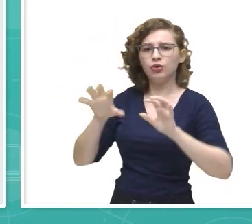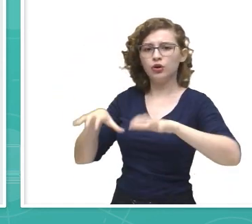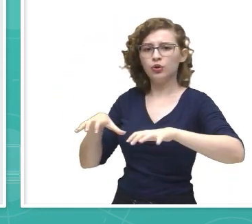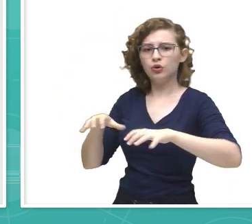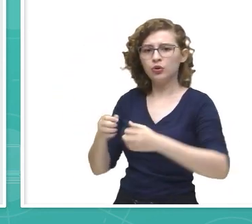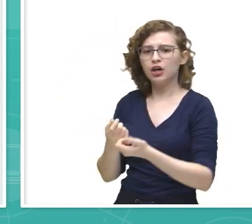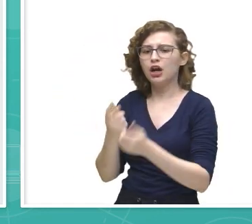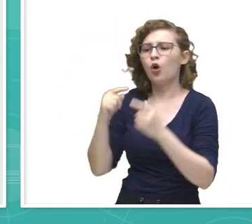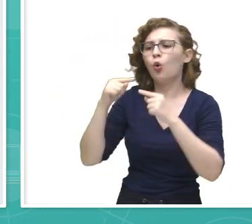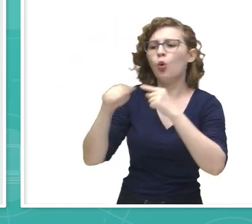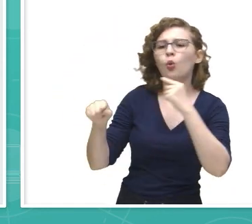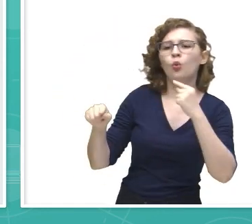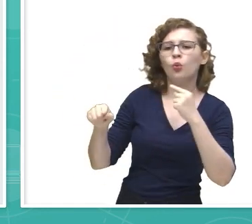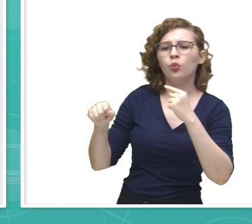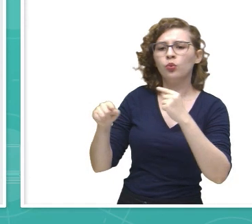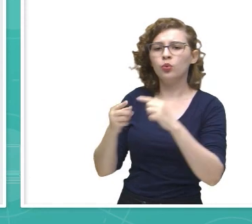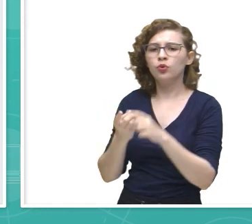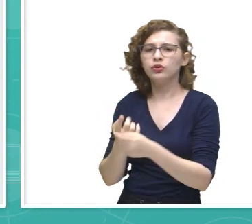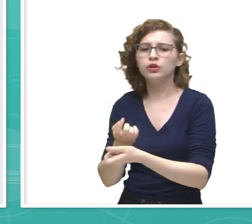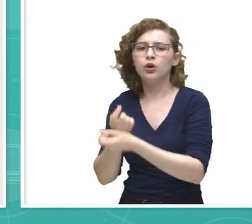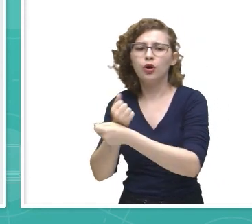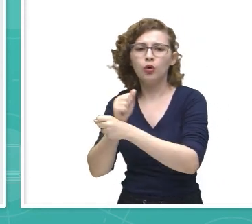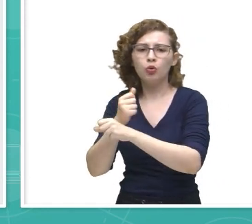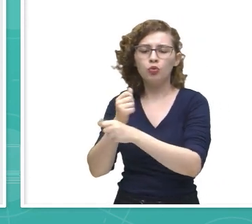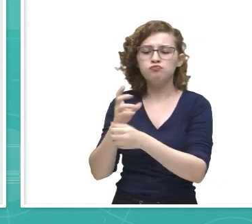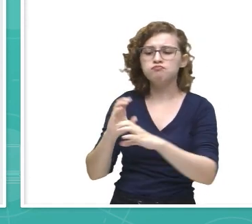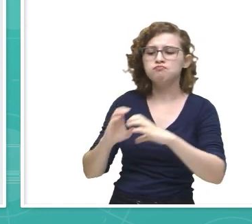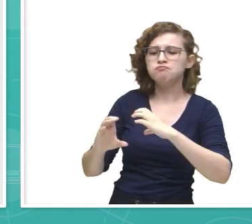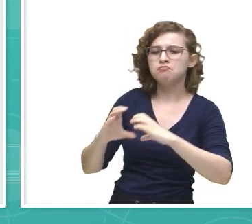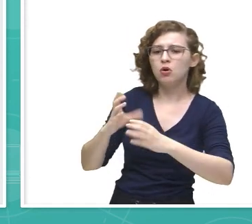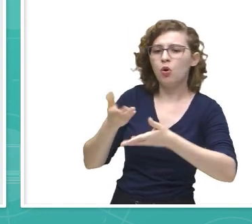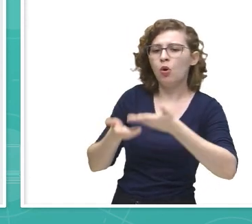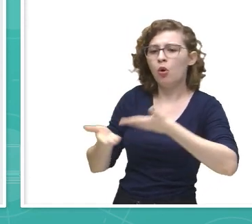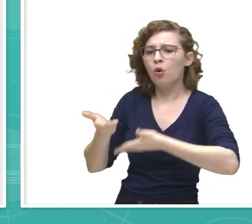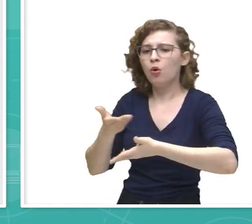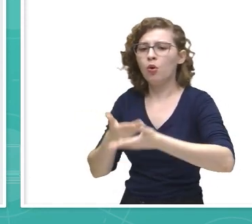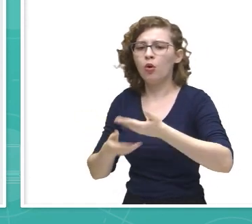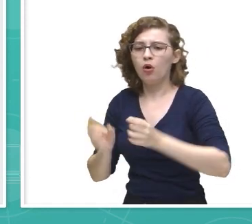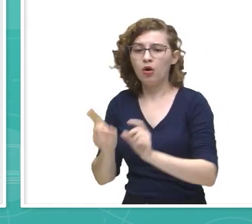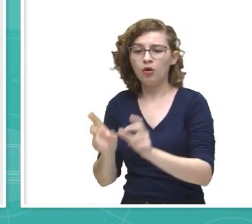pelo comércio de africanos escravizados. Basicamente isso.